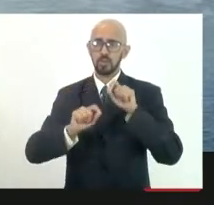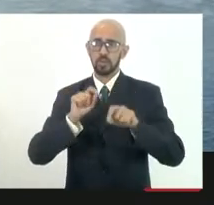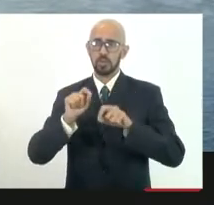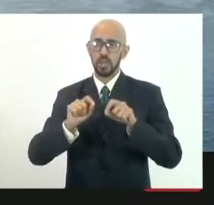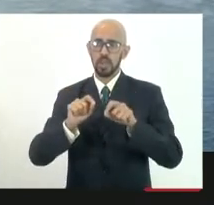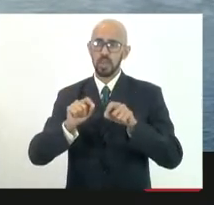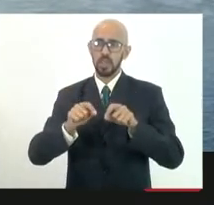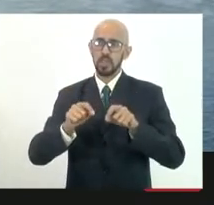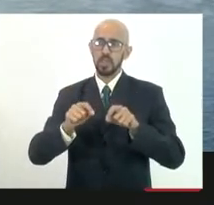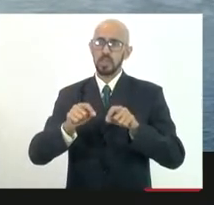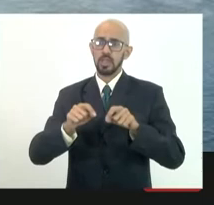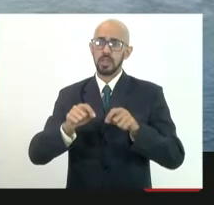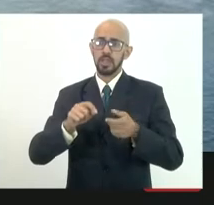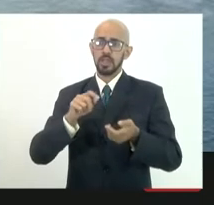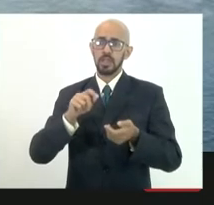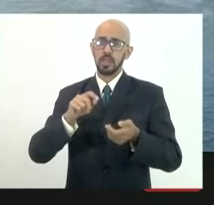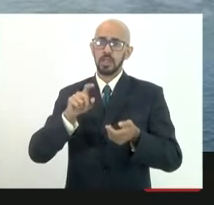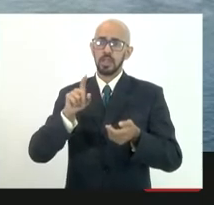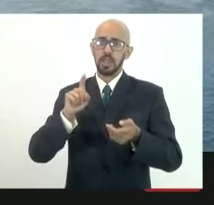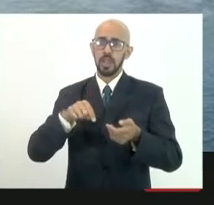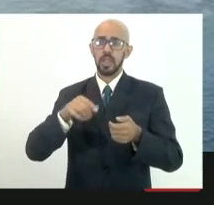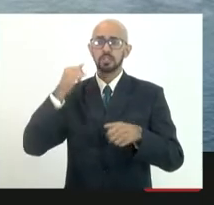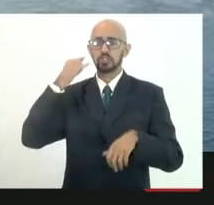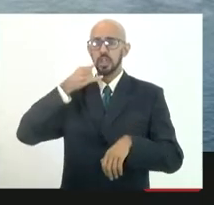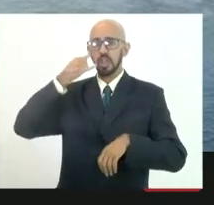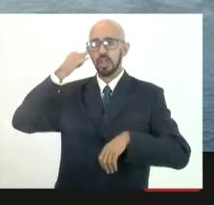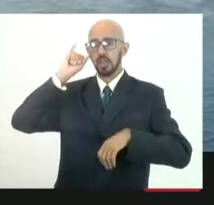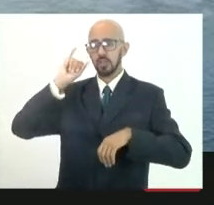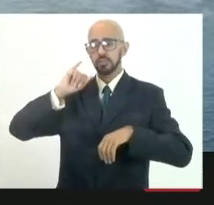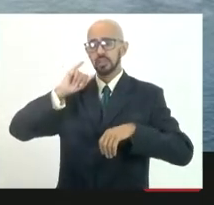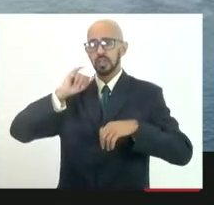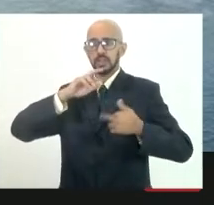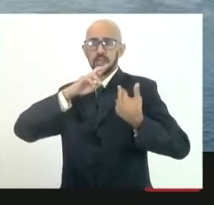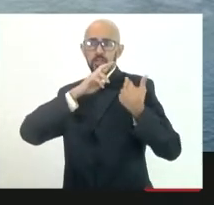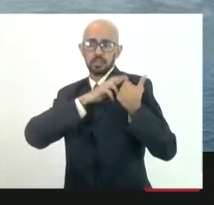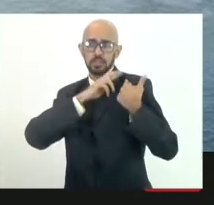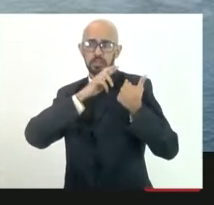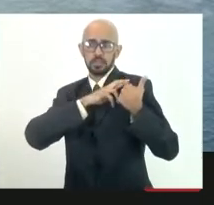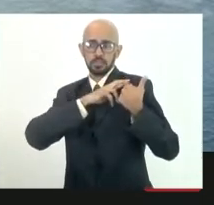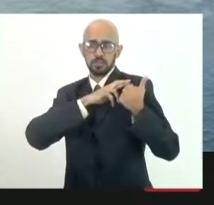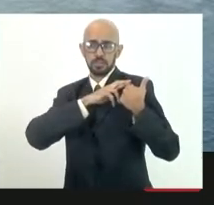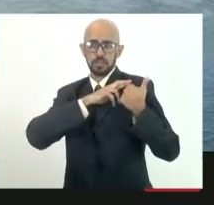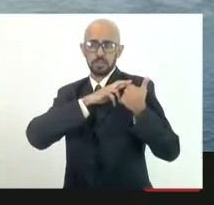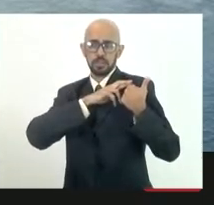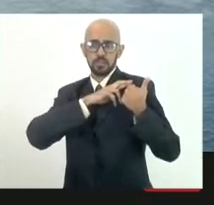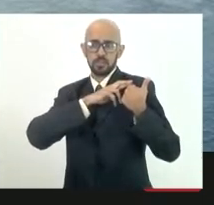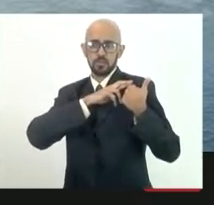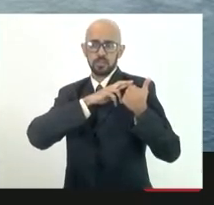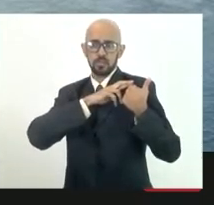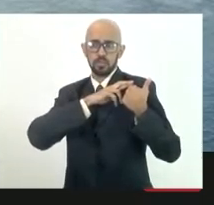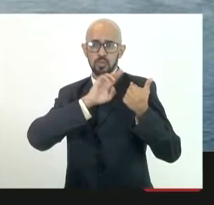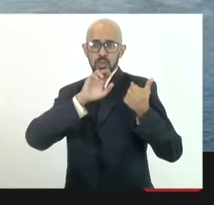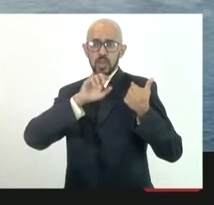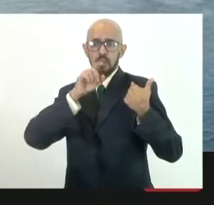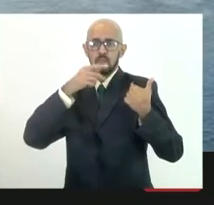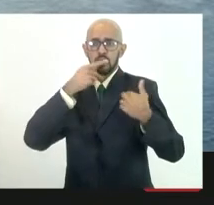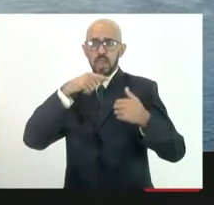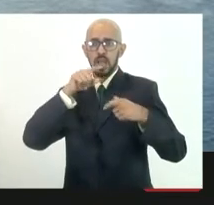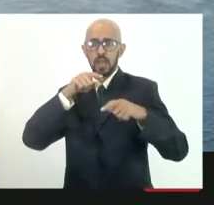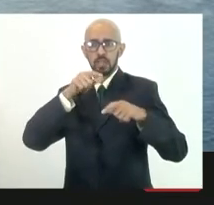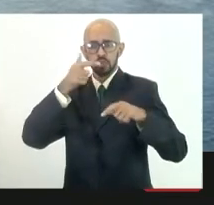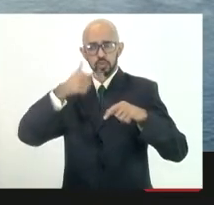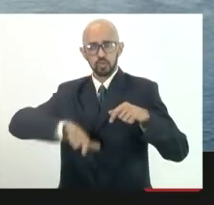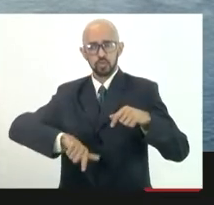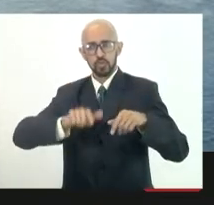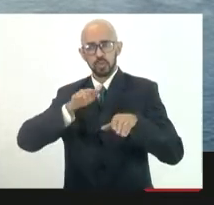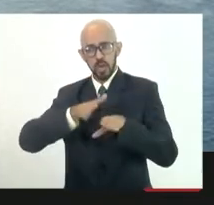exatamente essa questão da prevenção e da responsabilização, trazendo aí mais uma vez a questão da orientação